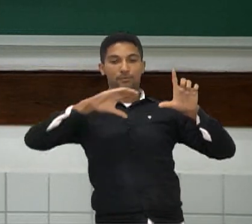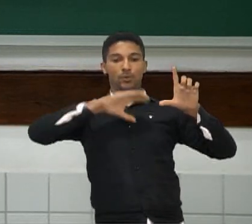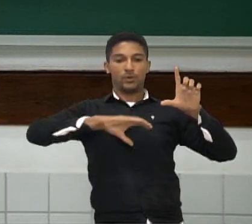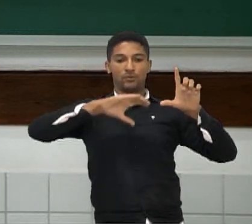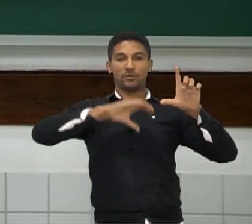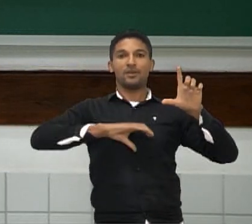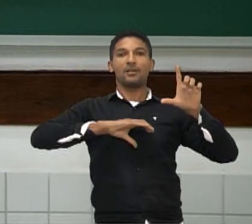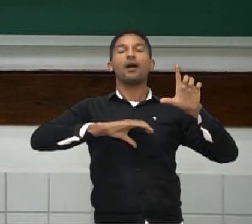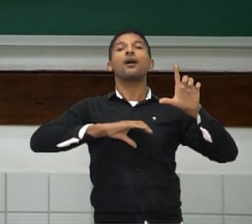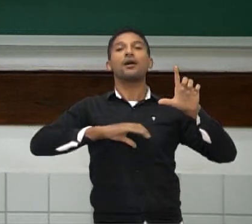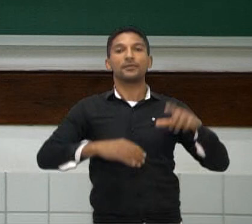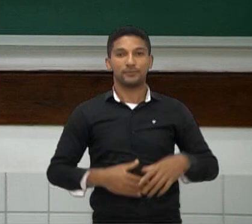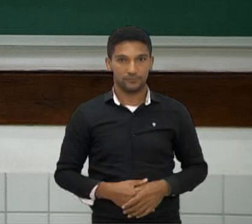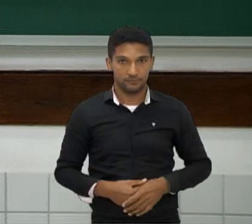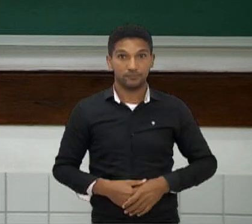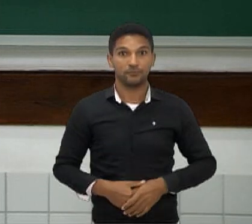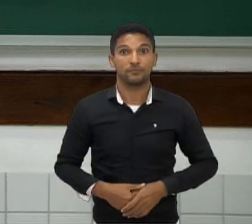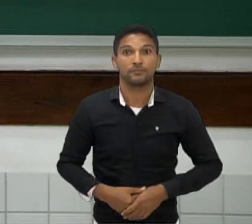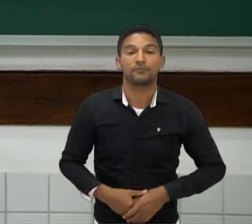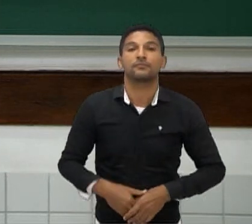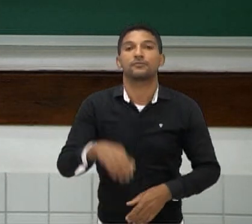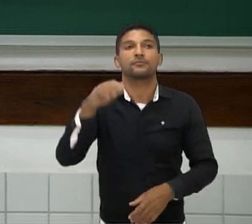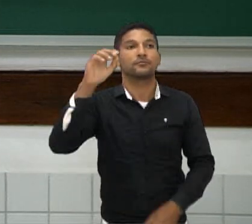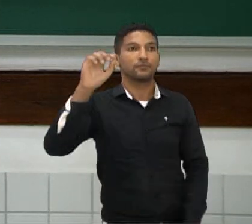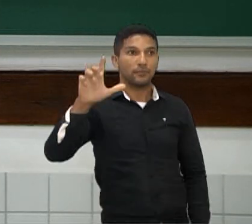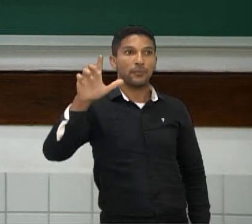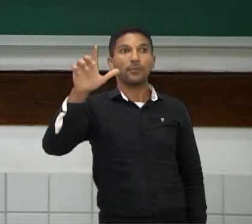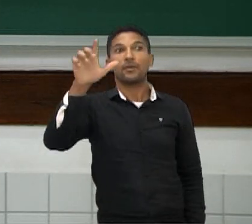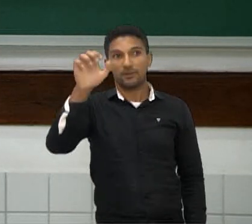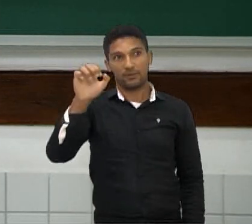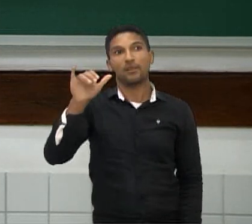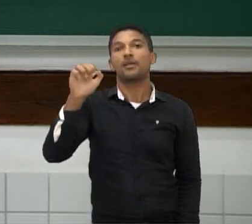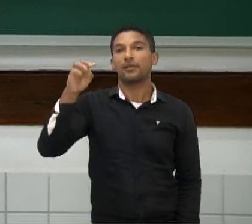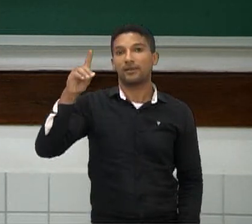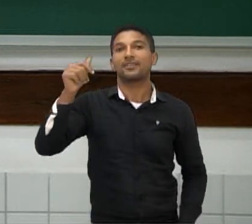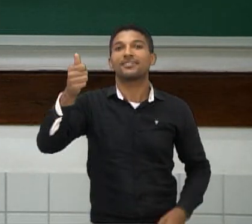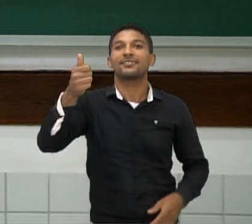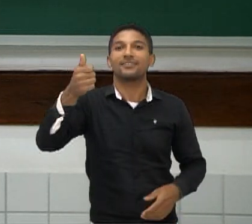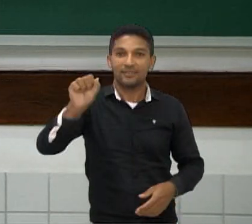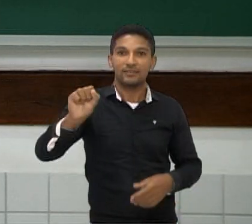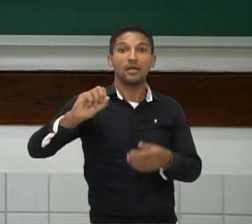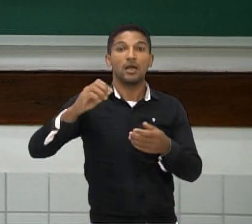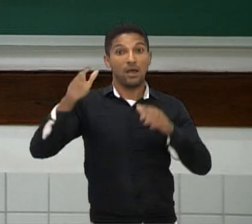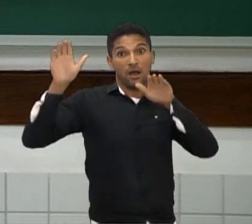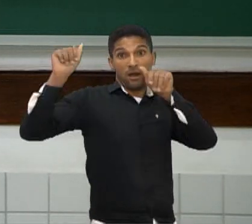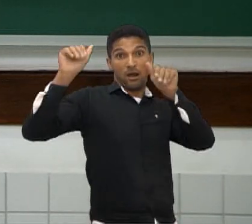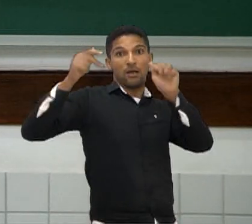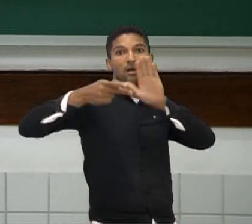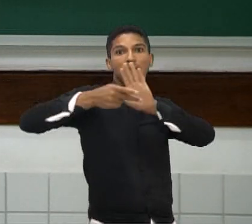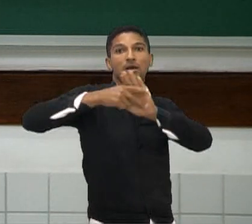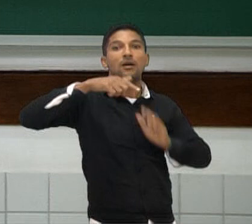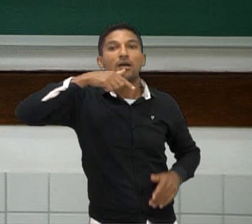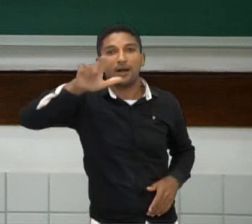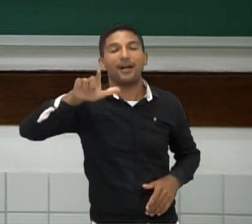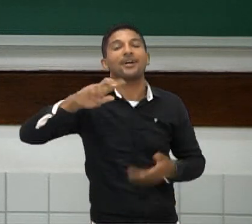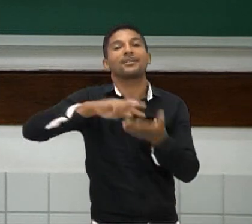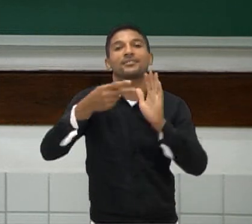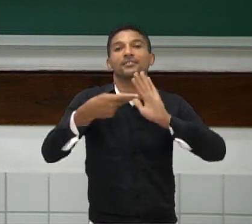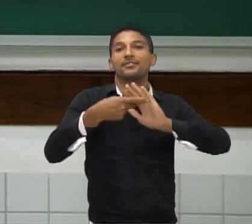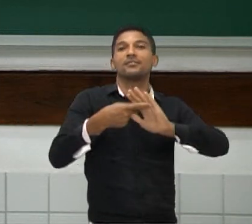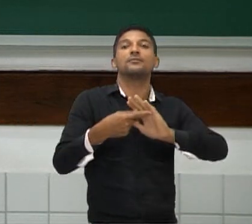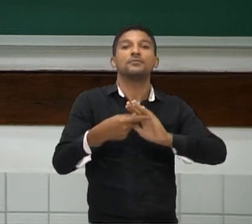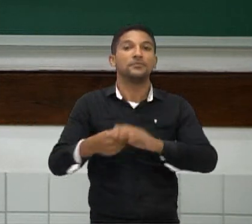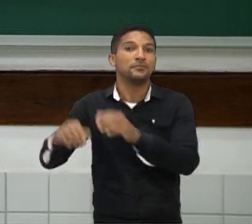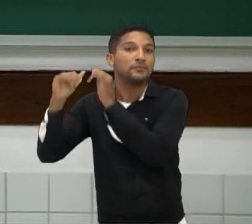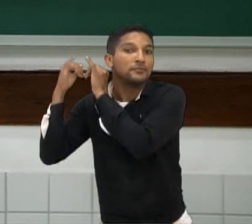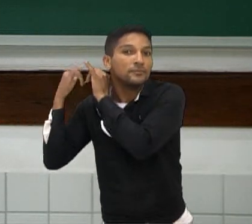espanhol. Leyendas em espanhol são lendas. Vocês provavelmente já tiveram contatos com uma lenda